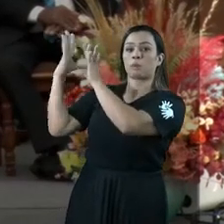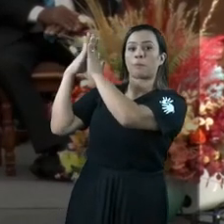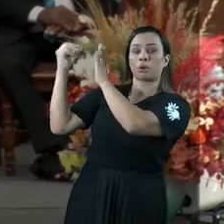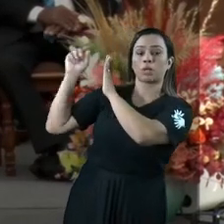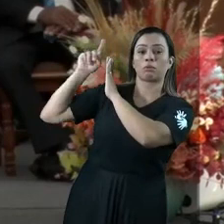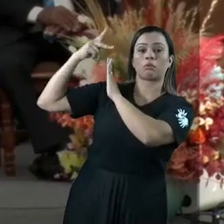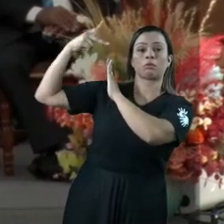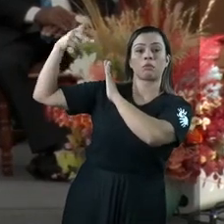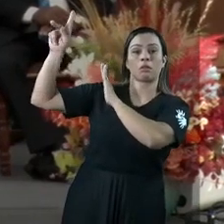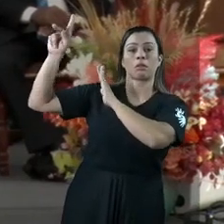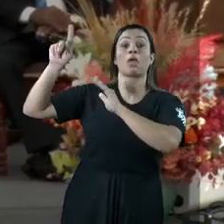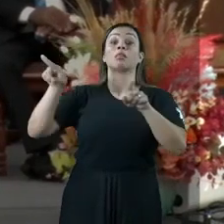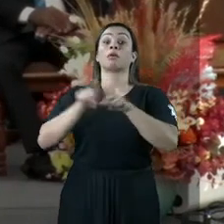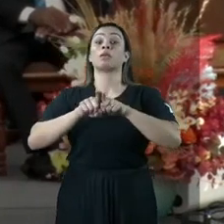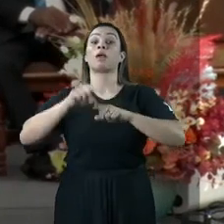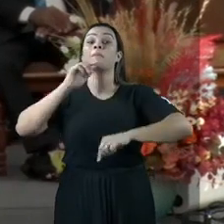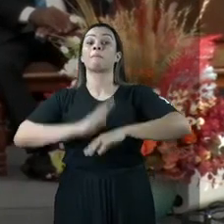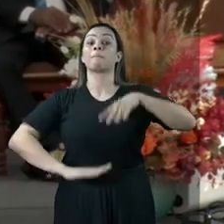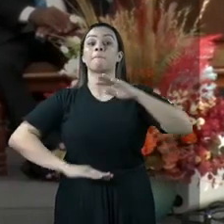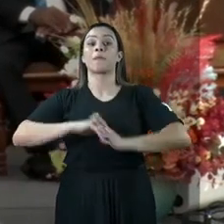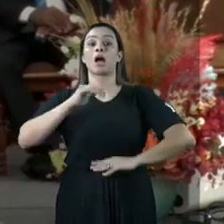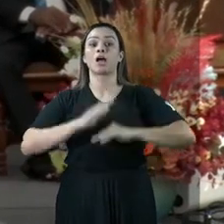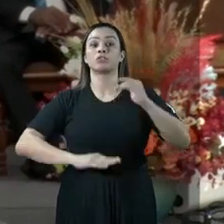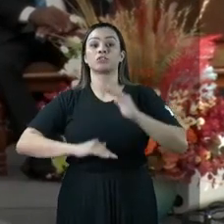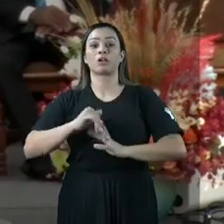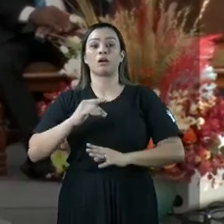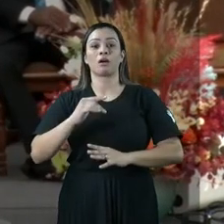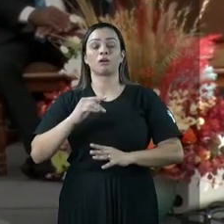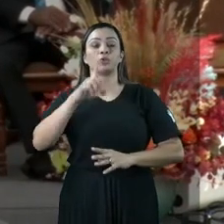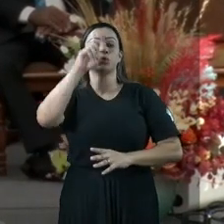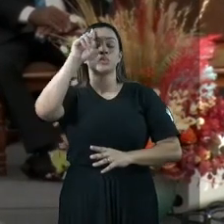em prática quando chega a nossa vez de abrir a nossa